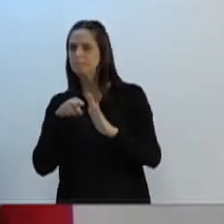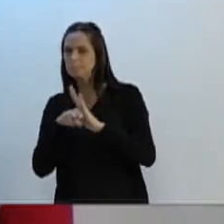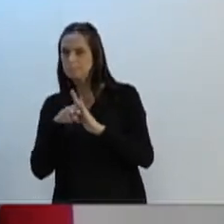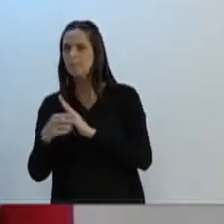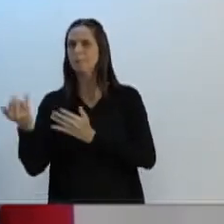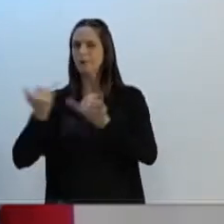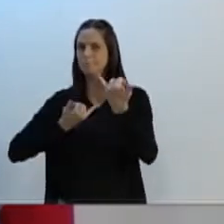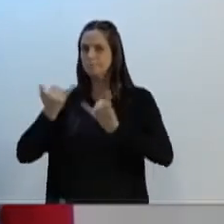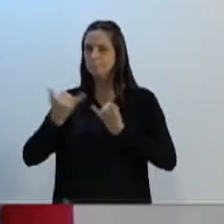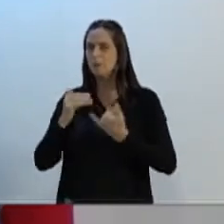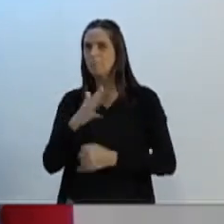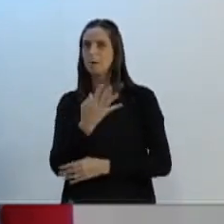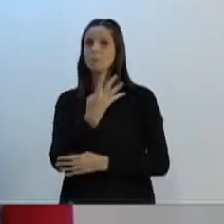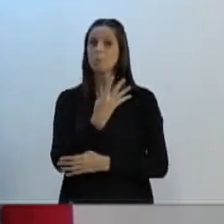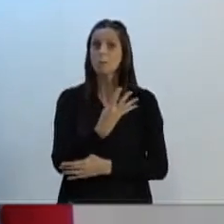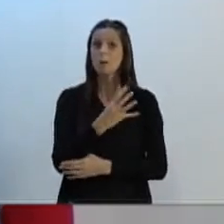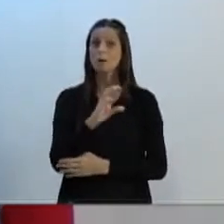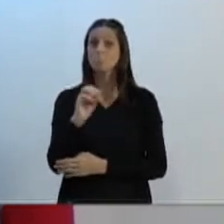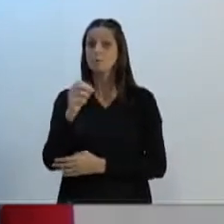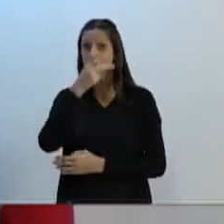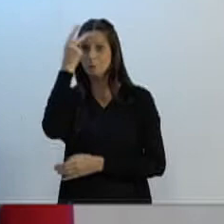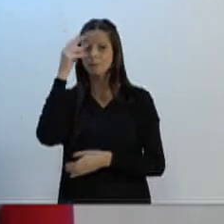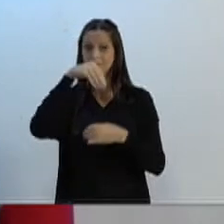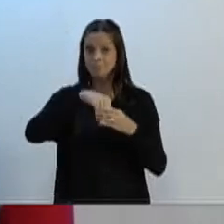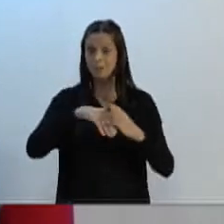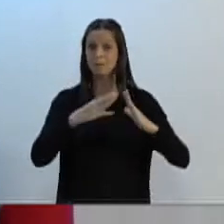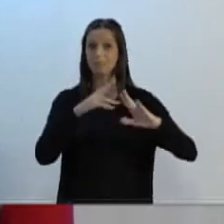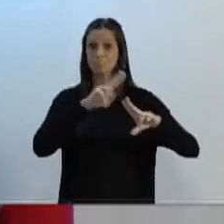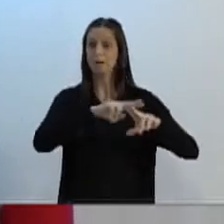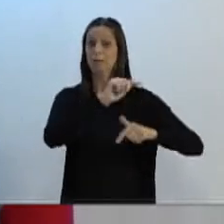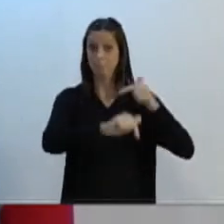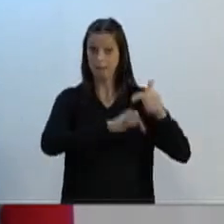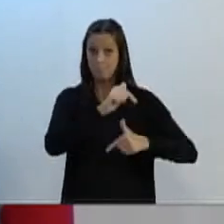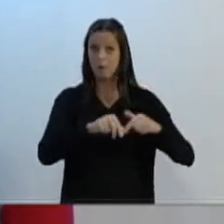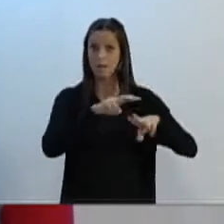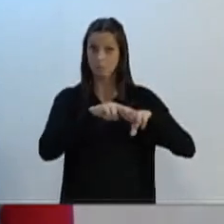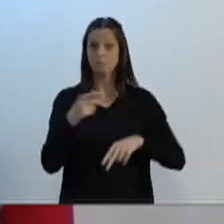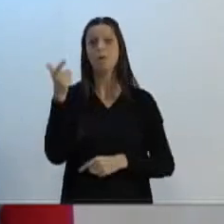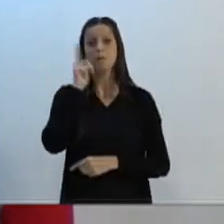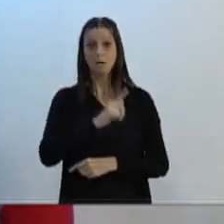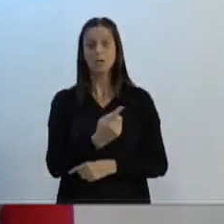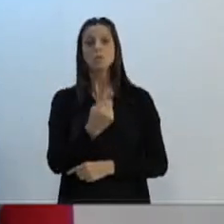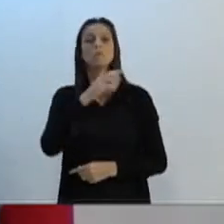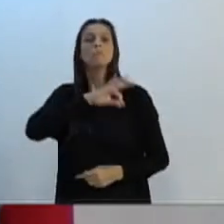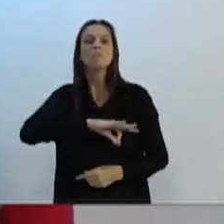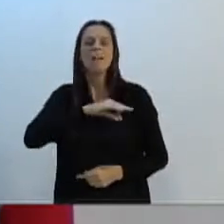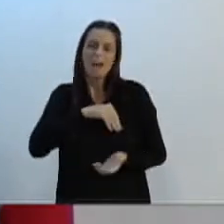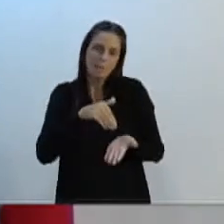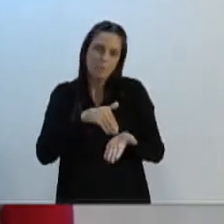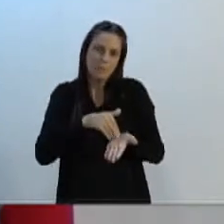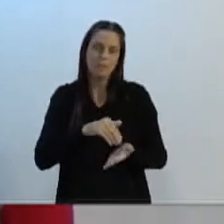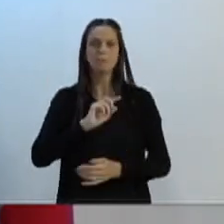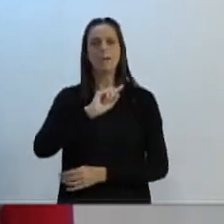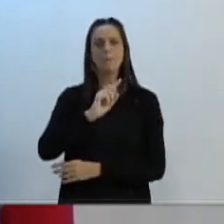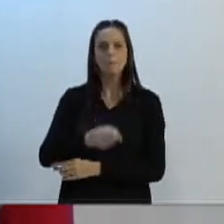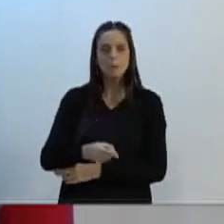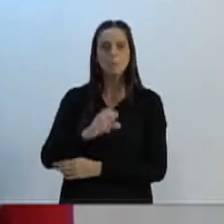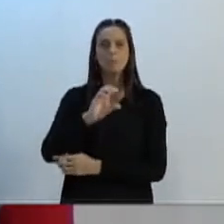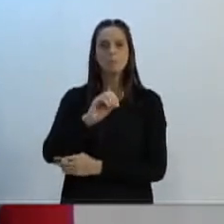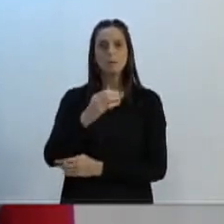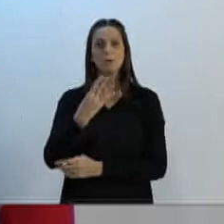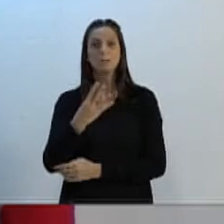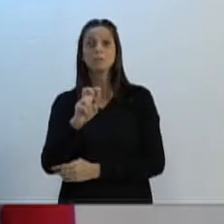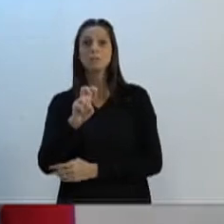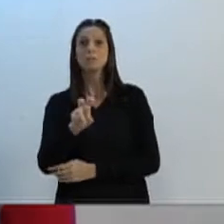ou menos uns 400 detentos que trabalham. E por isso eles recebem um salário mínimo. O salário mínimo hoje está R$